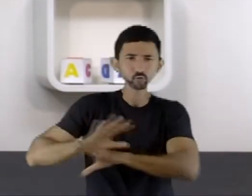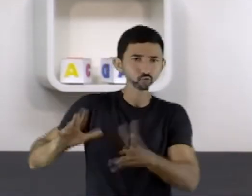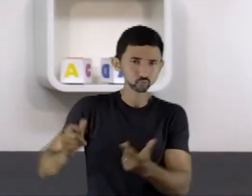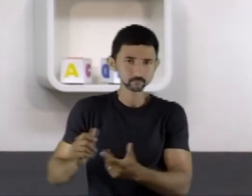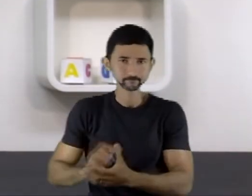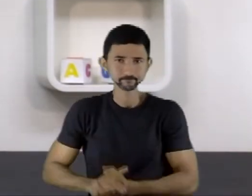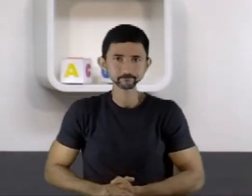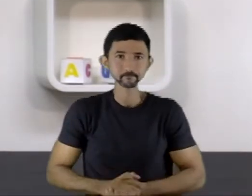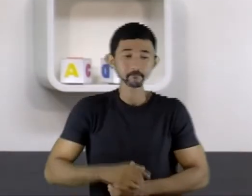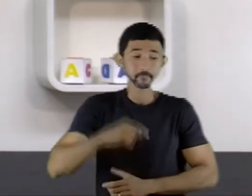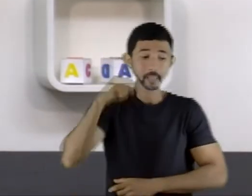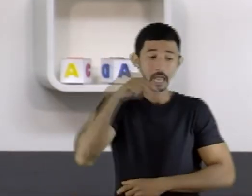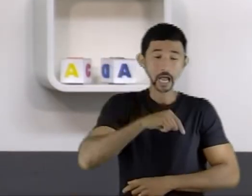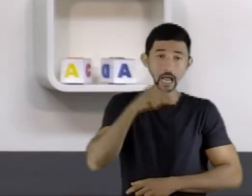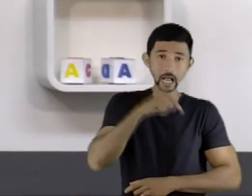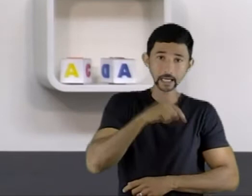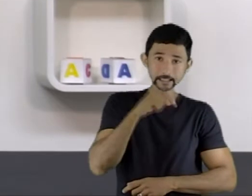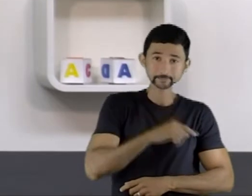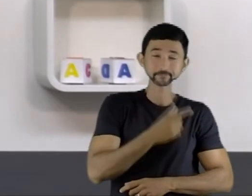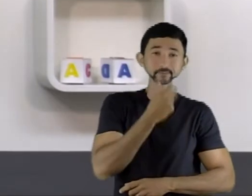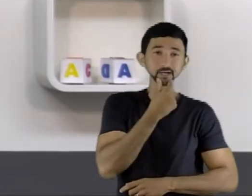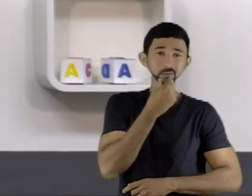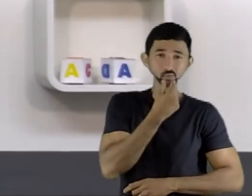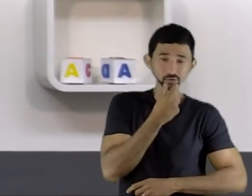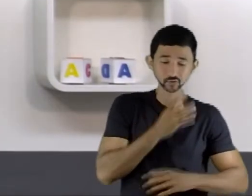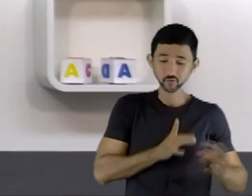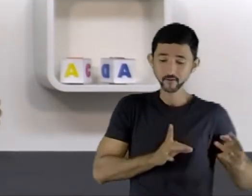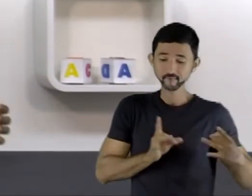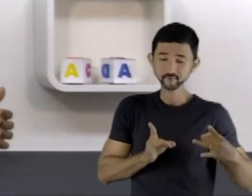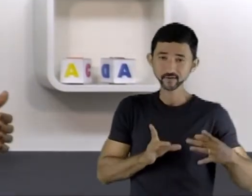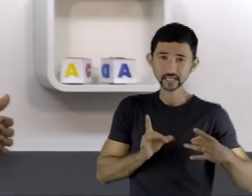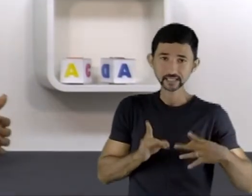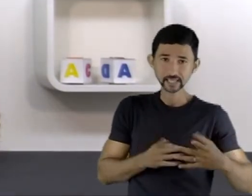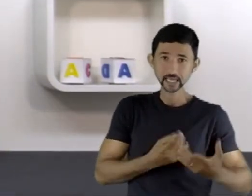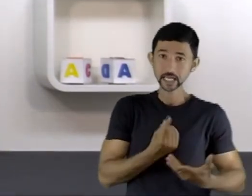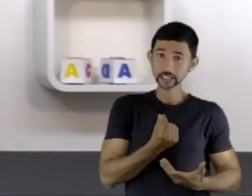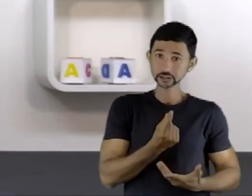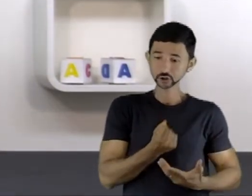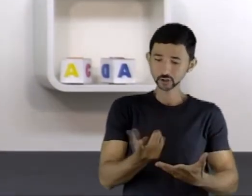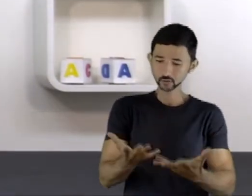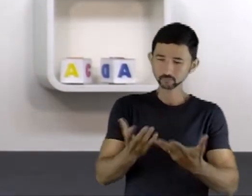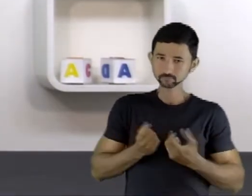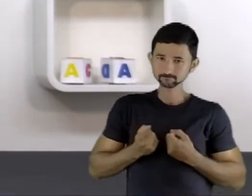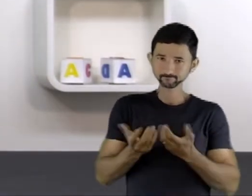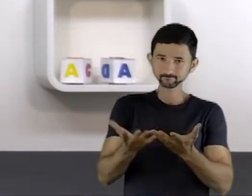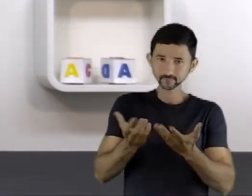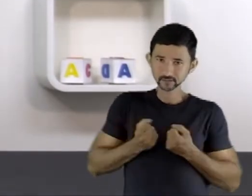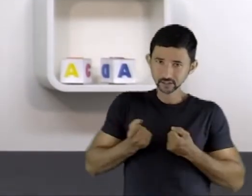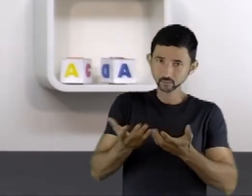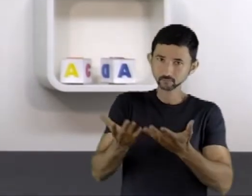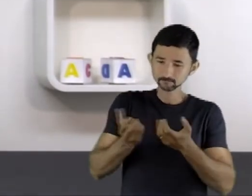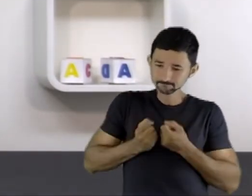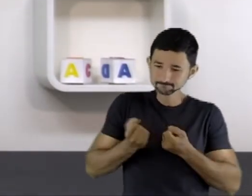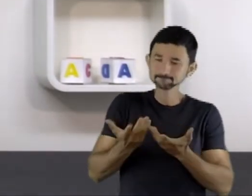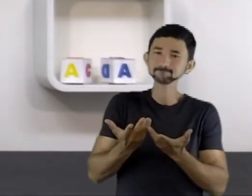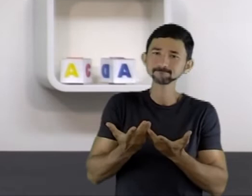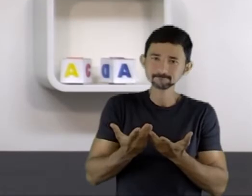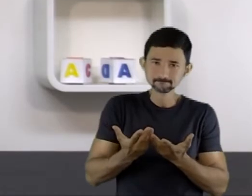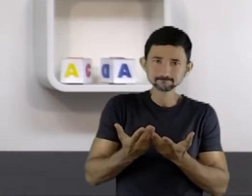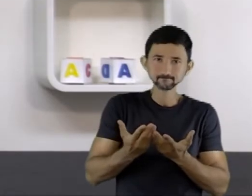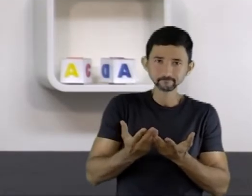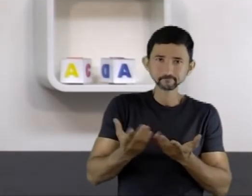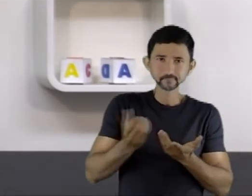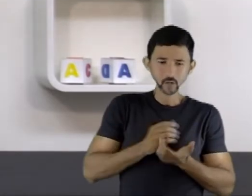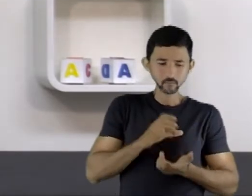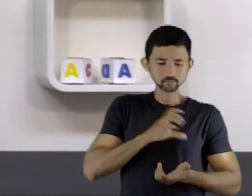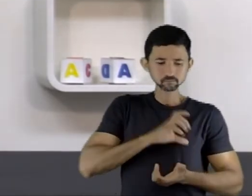países envolvidos na guerra. O que ele faz? Ele pega o dinheiro que ele recebeu todo vendendo, tá? Vendendo esses